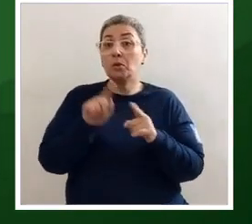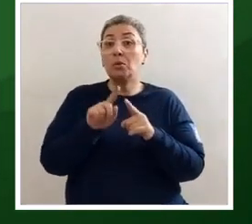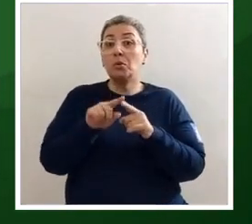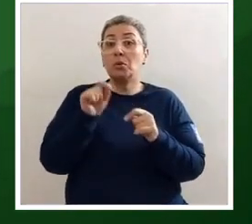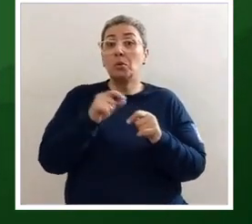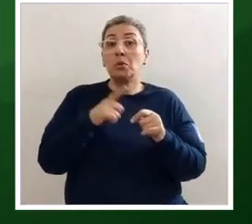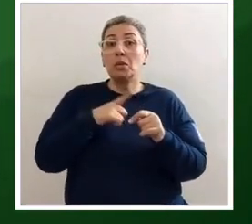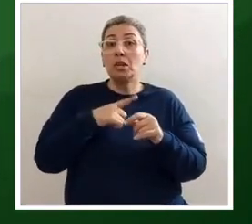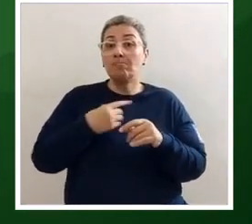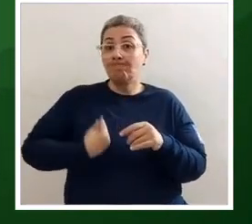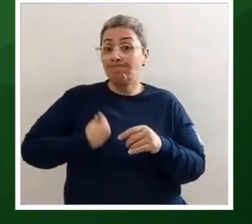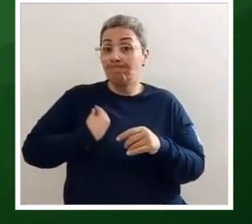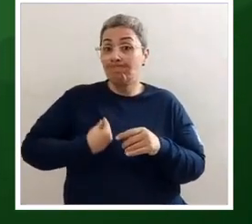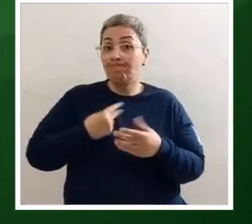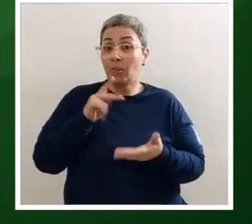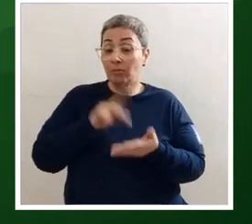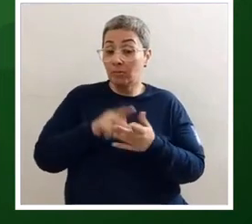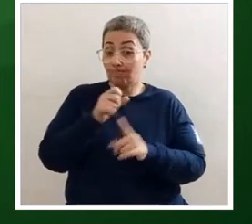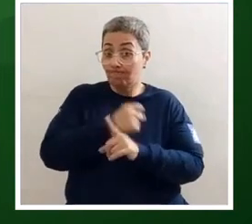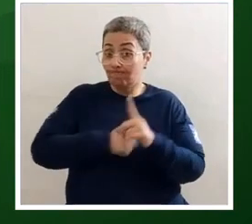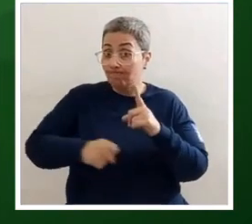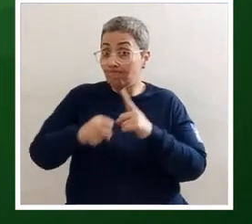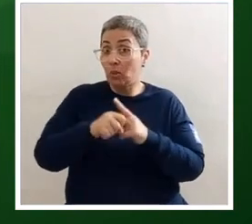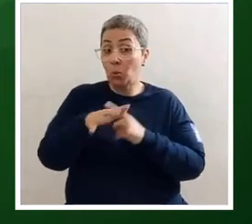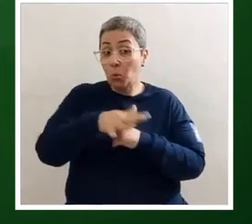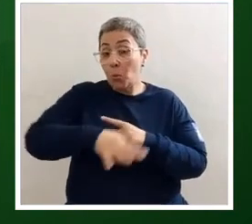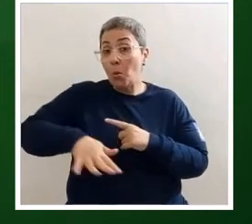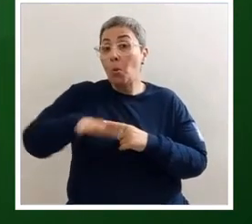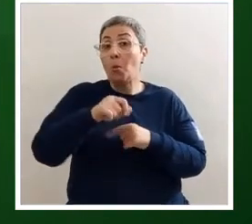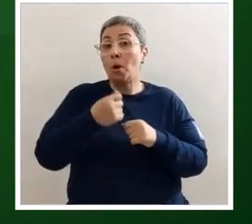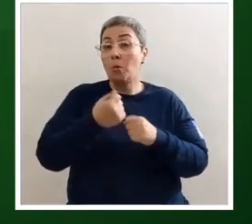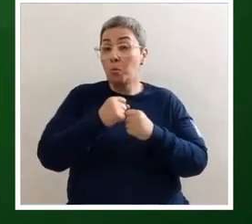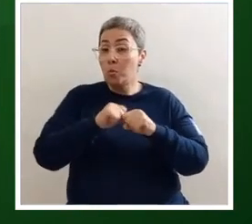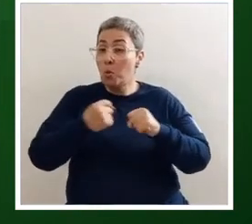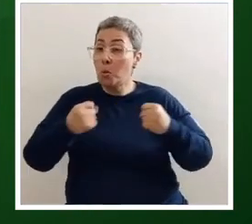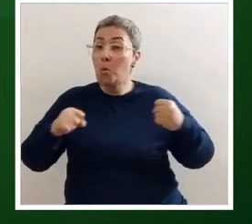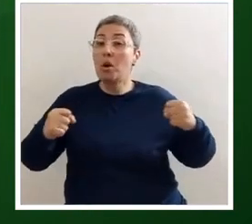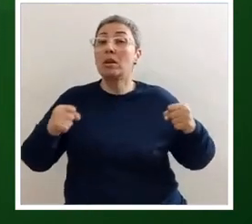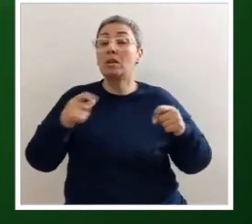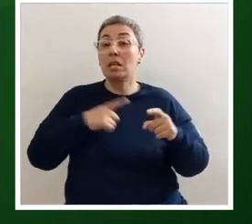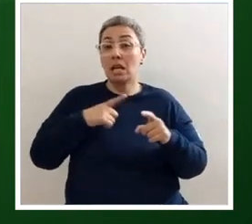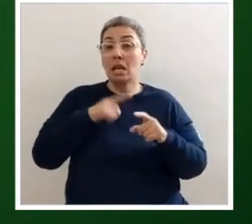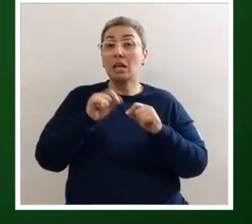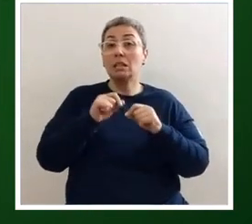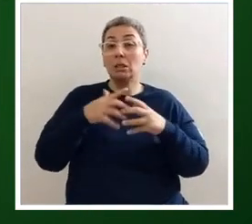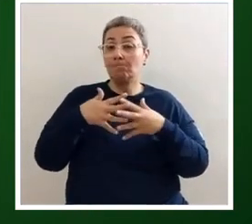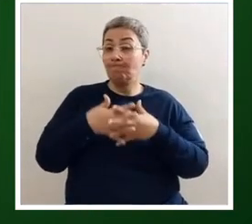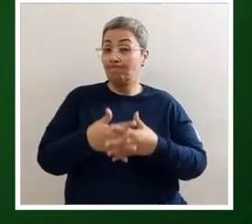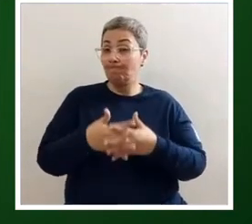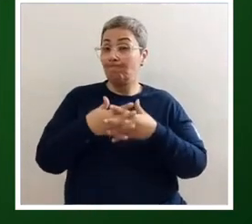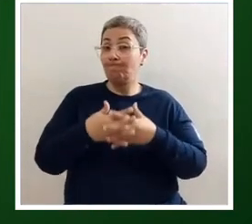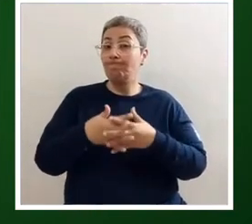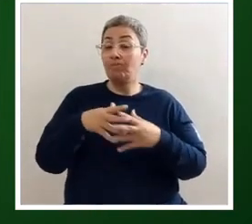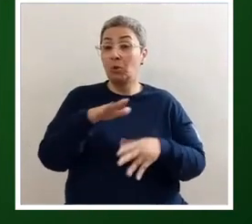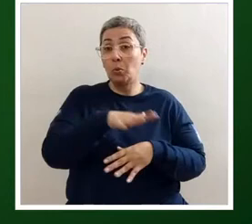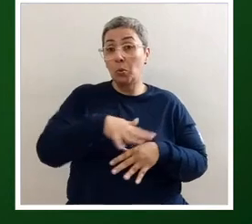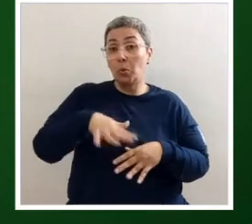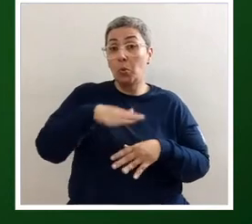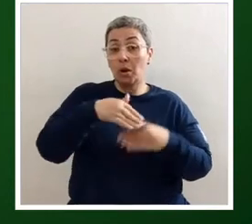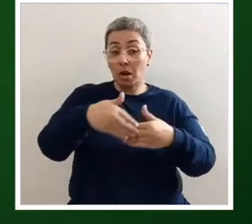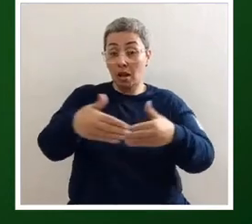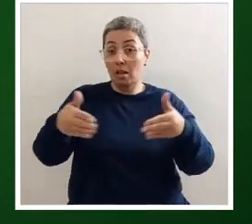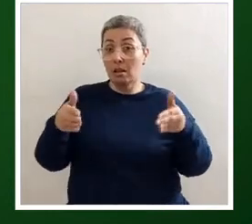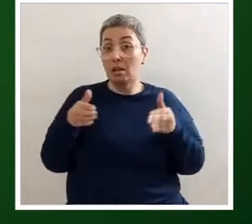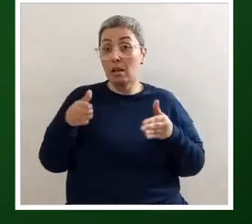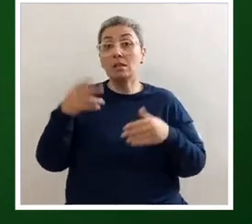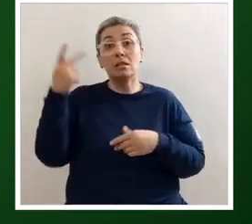realidade sociais né nessa região tão Ampla né que estão complexa aqui da região metropolitana